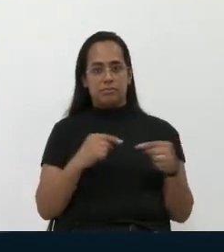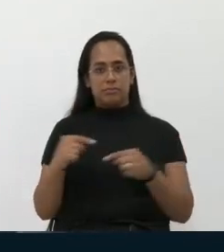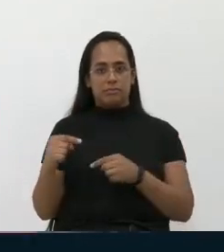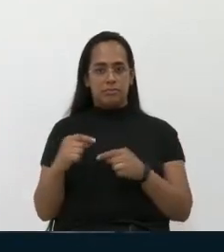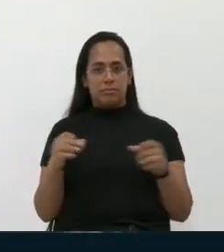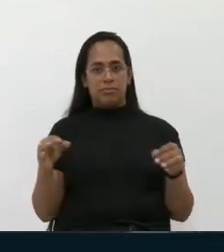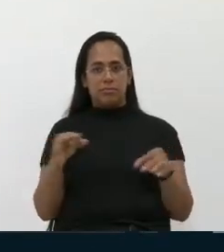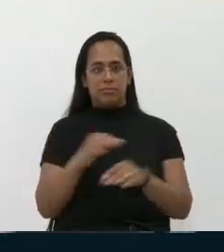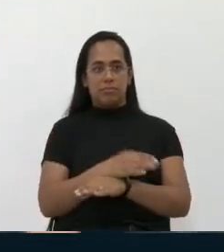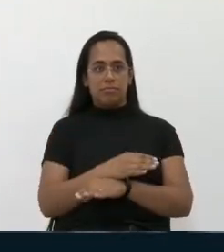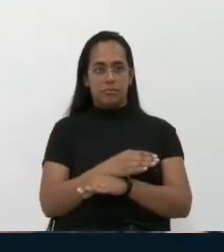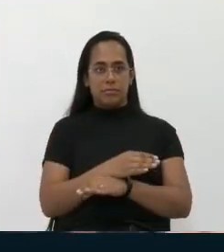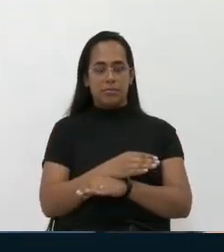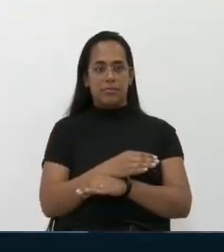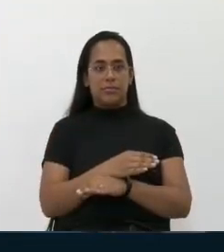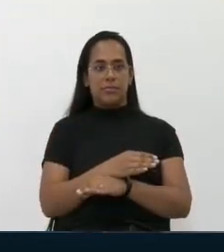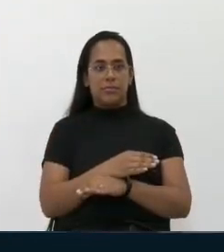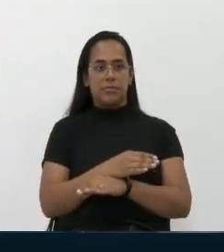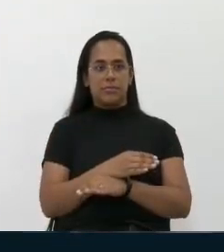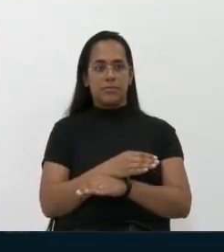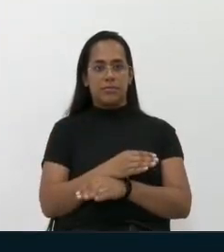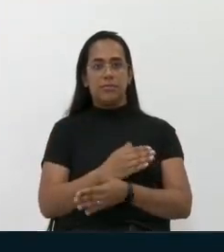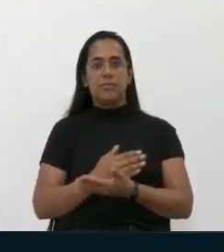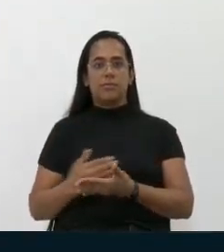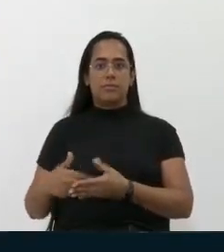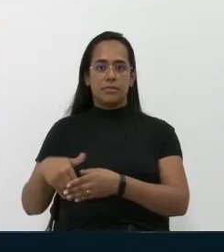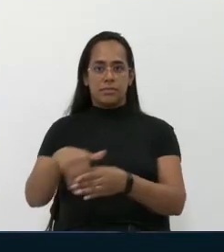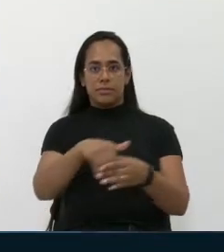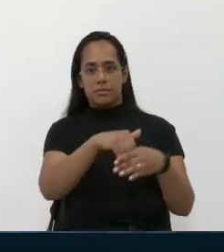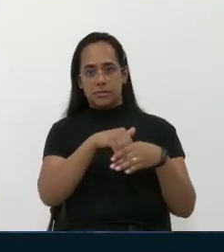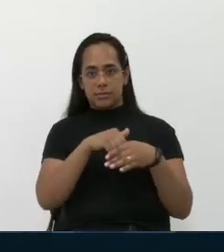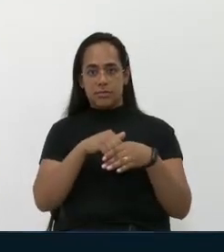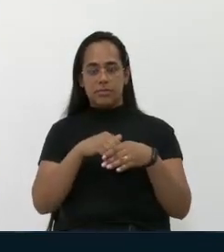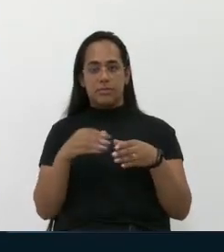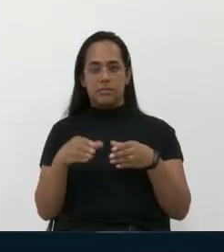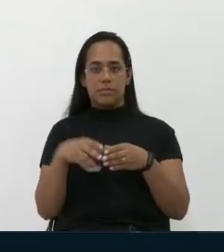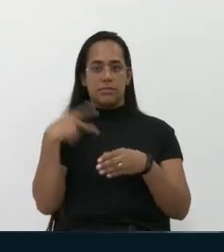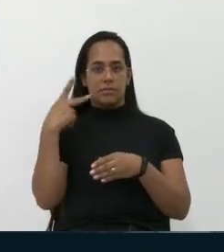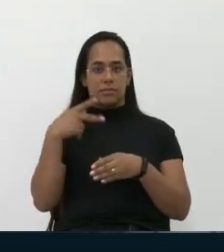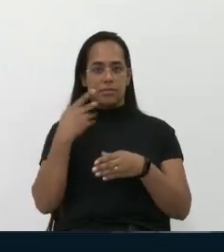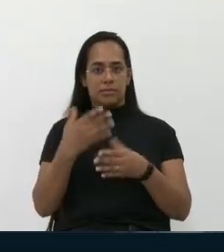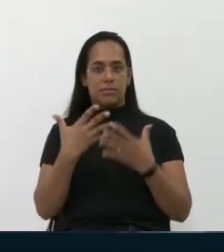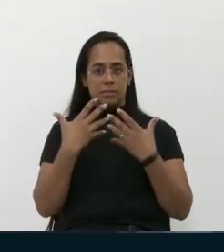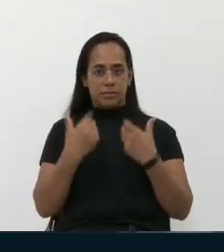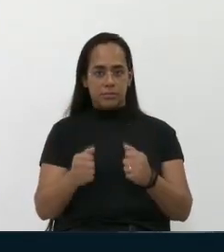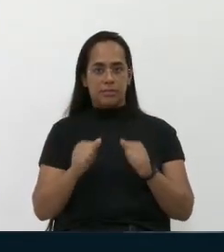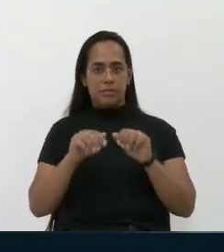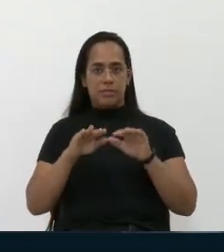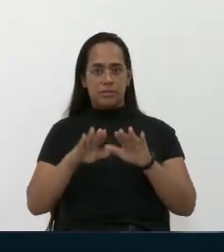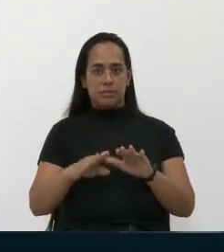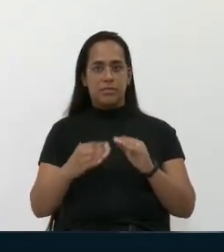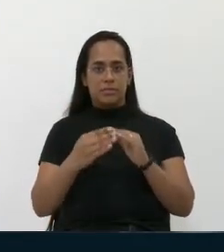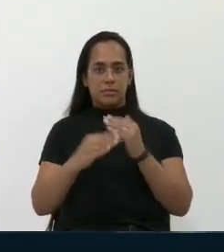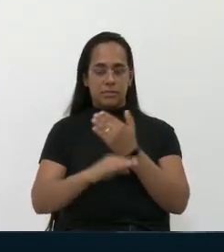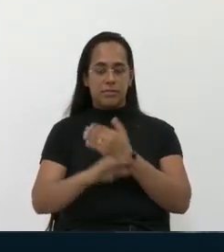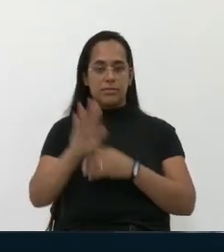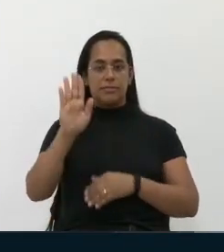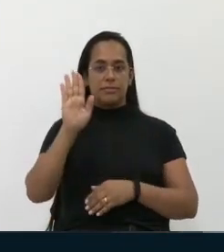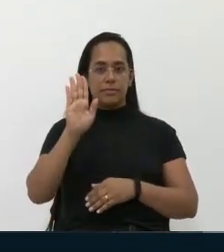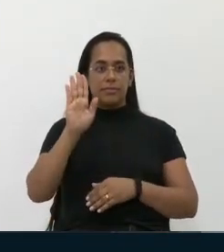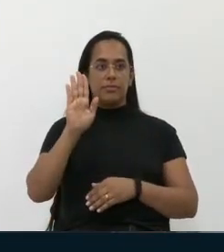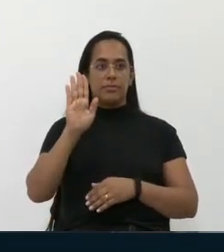a discussão em votação. Os vereadores favoráveis permaneçam como estão e os contrários se